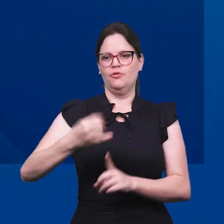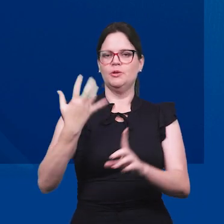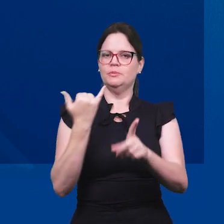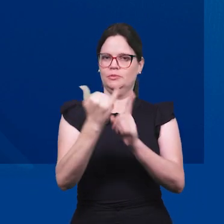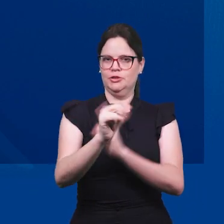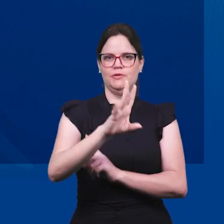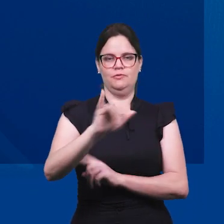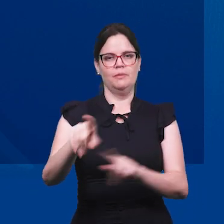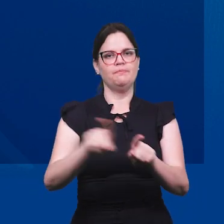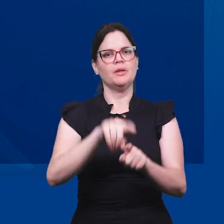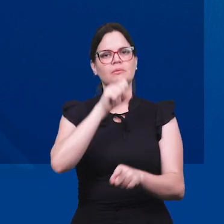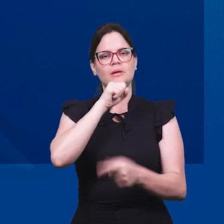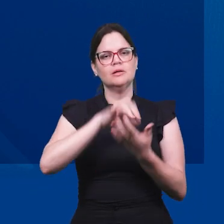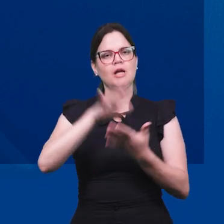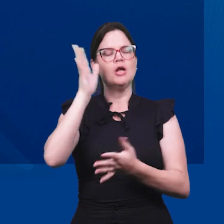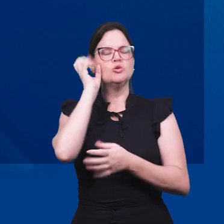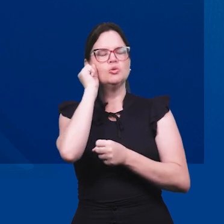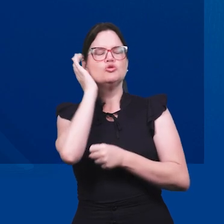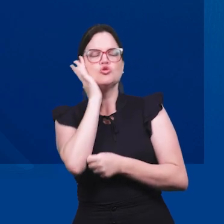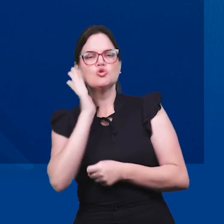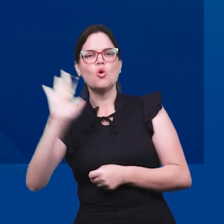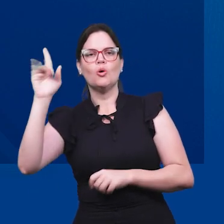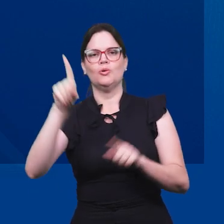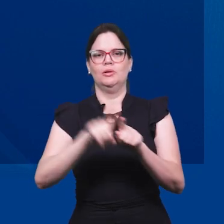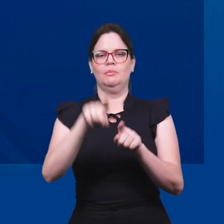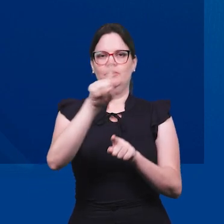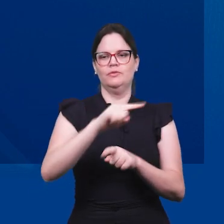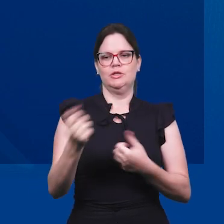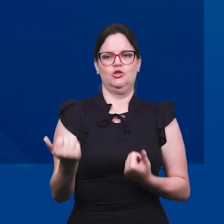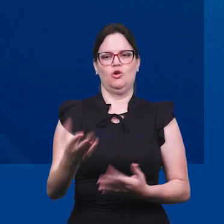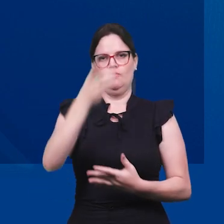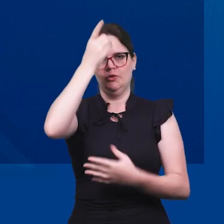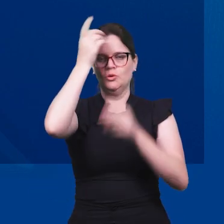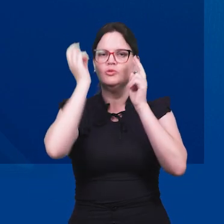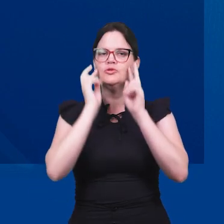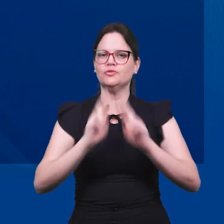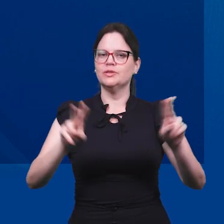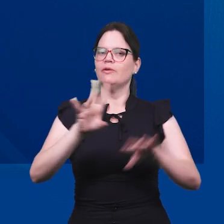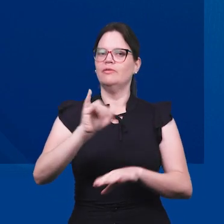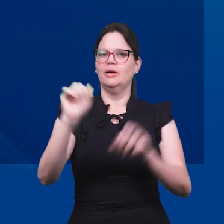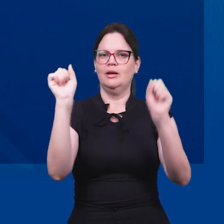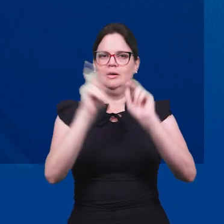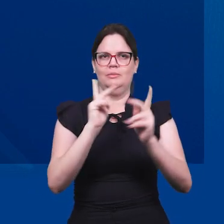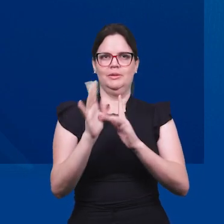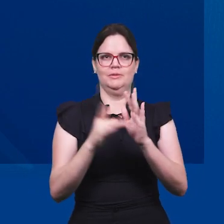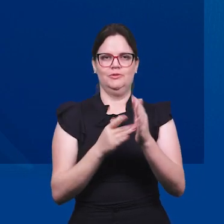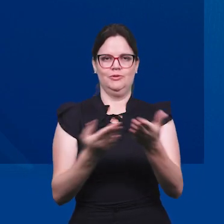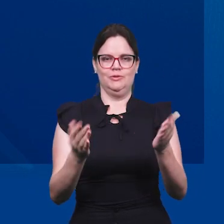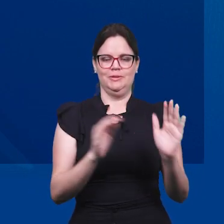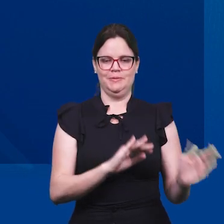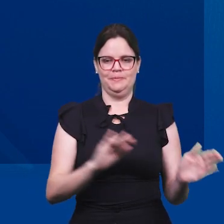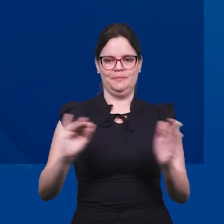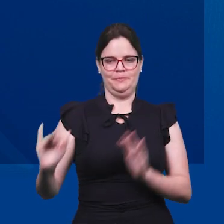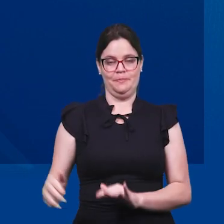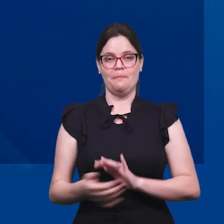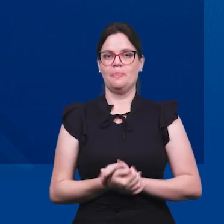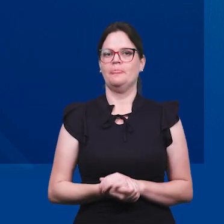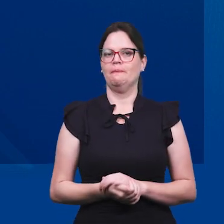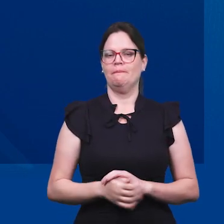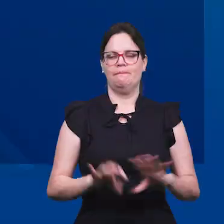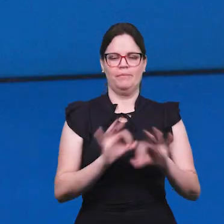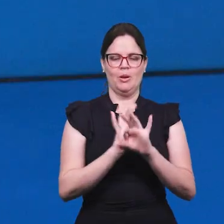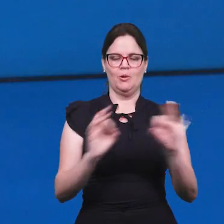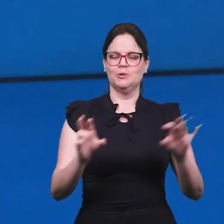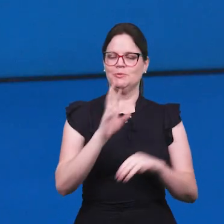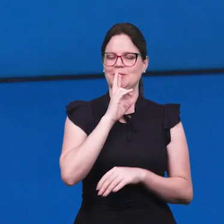filhos e vossas filhas profetizarão, os vossos velhos terão sonhos e os vossos mancebos terão visões. A paz do Senhor,